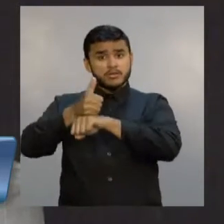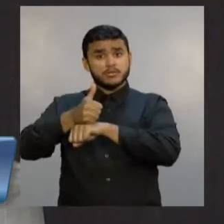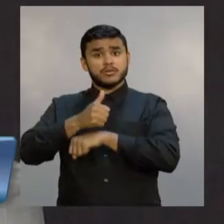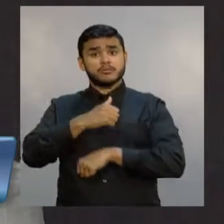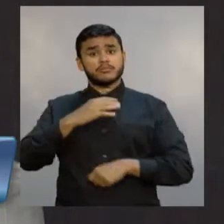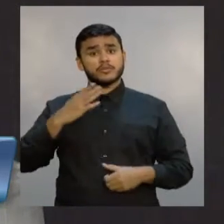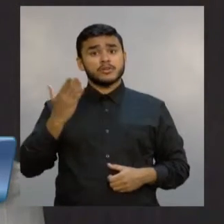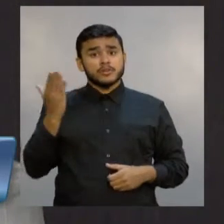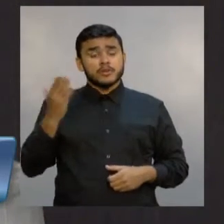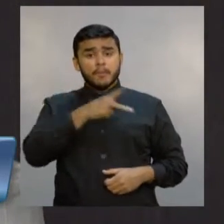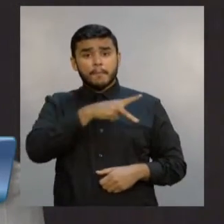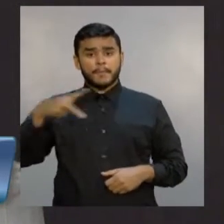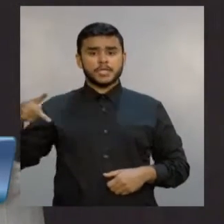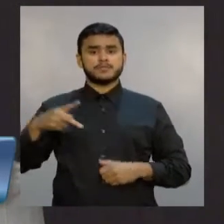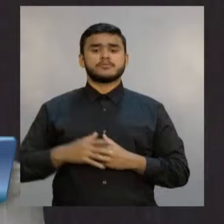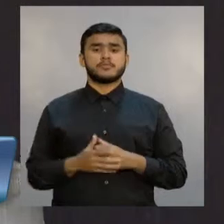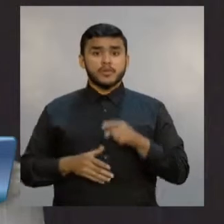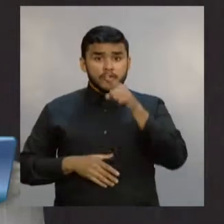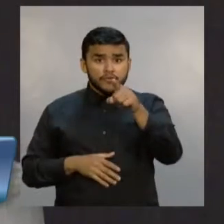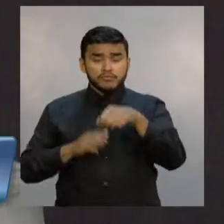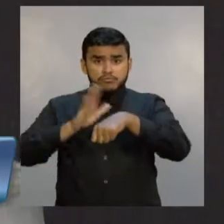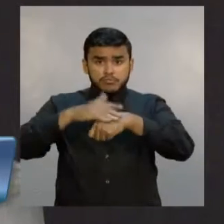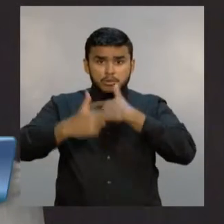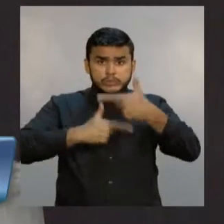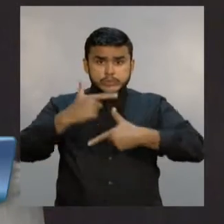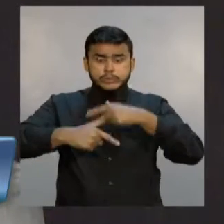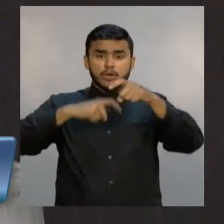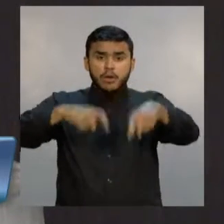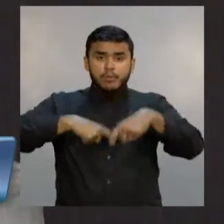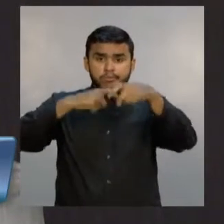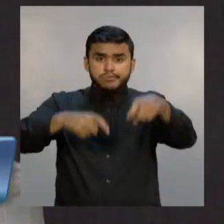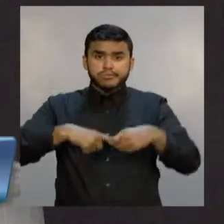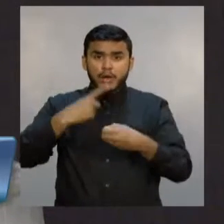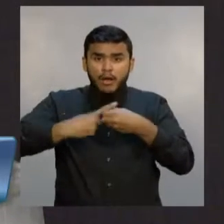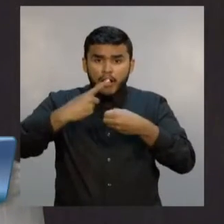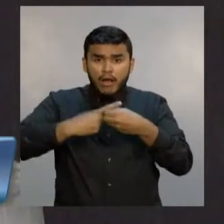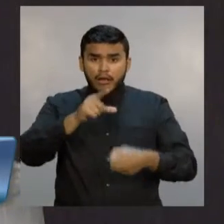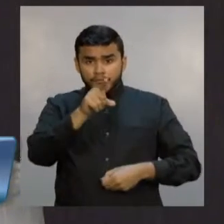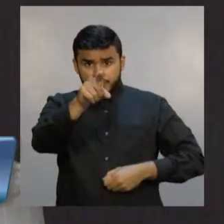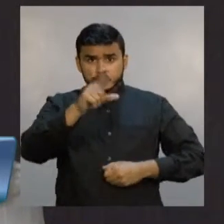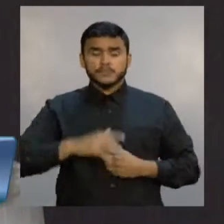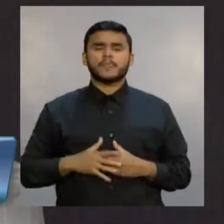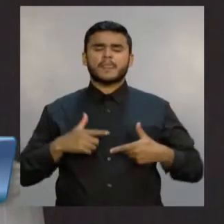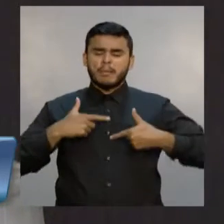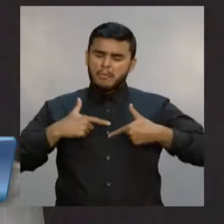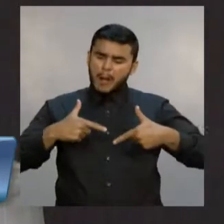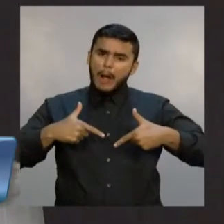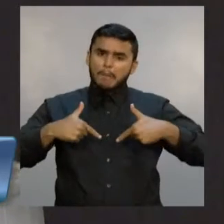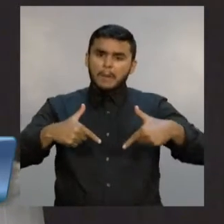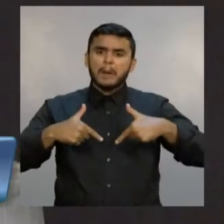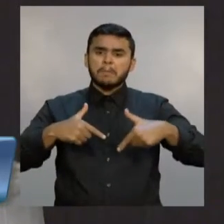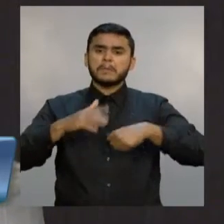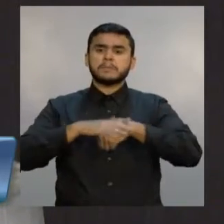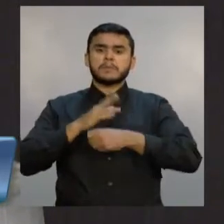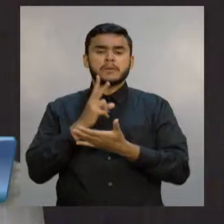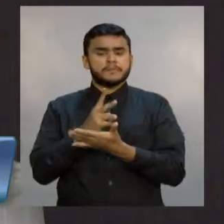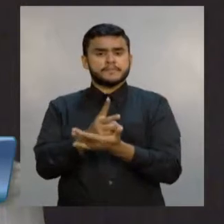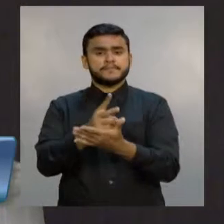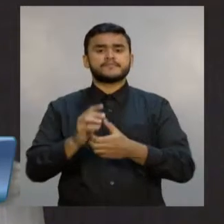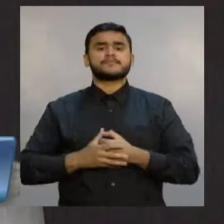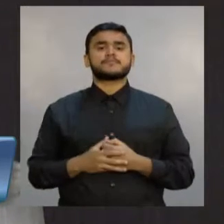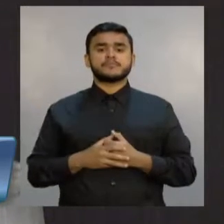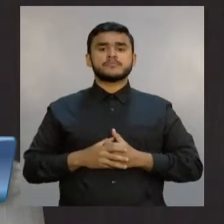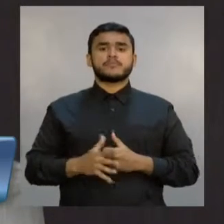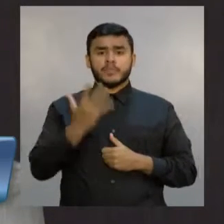rural, camponesa, que com muito labor e muita luta mantém a sua condição de trabalhadora rural,